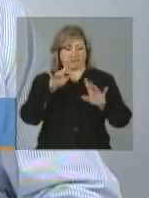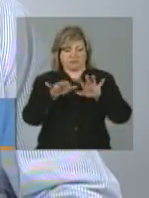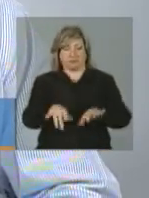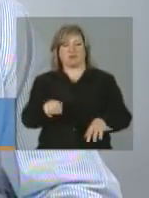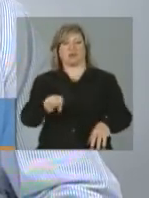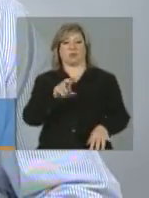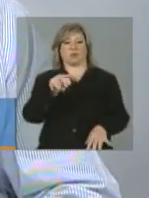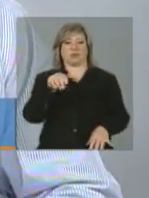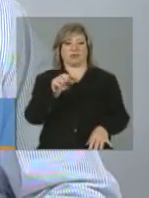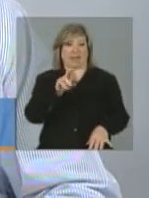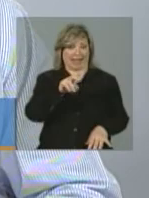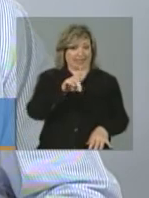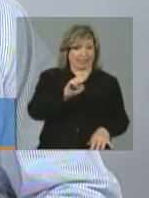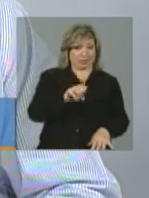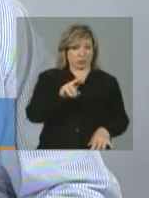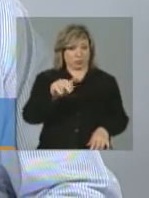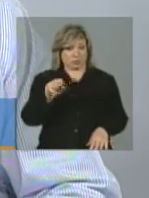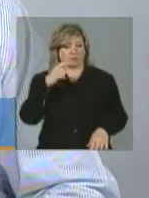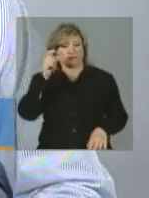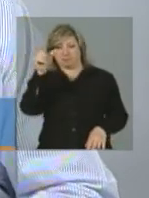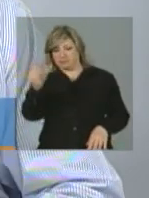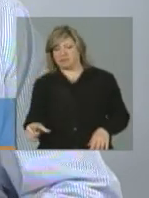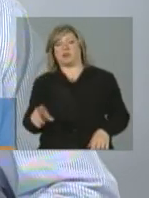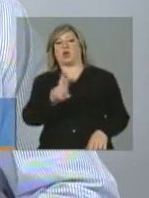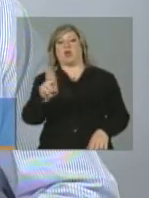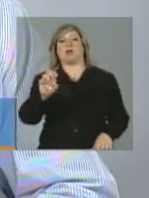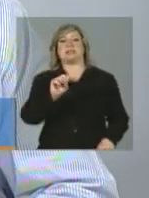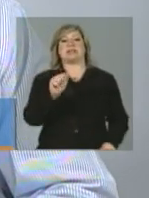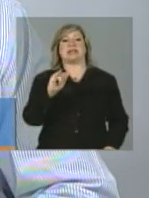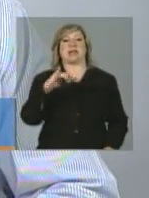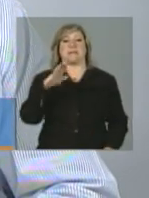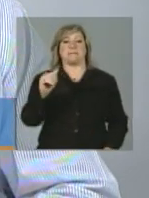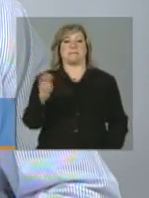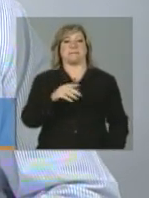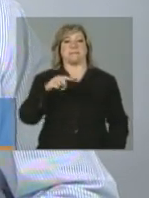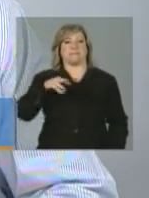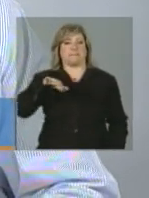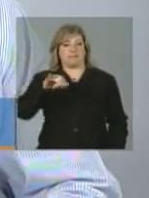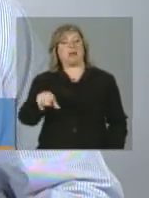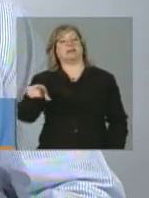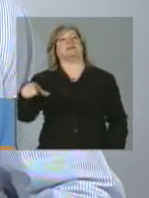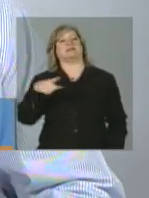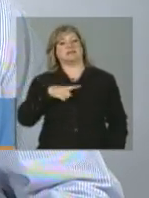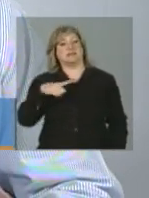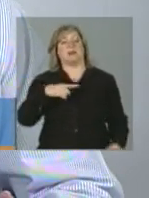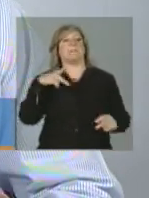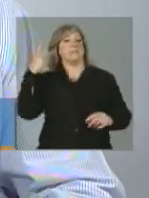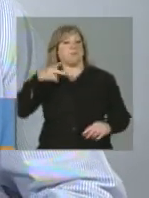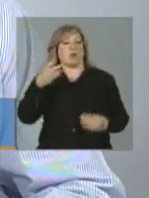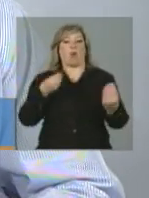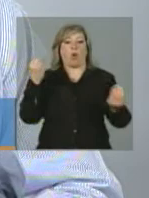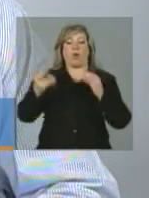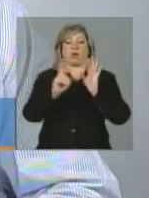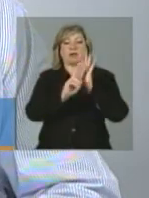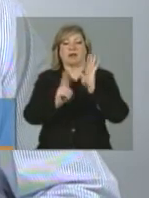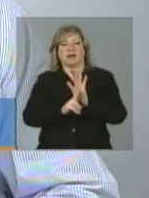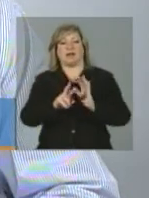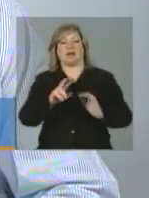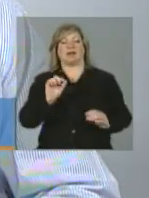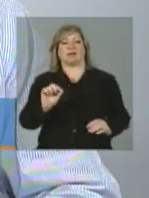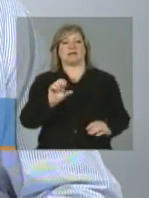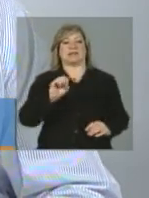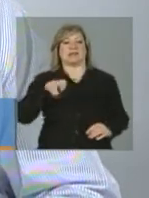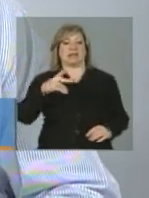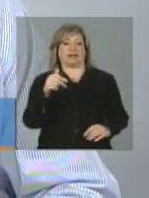coluna Saiba Mais, vai ter um link para a política de senhas. Lá você vai ter tanto a portaria quanto o catálogo de